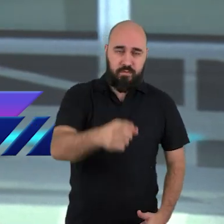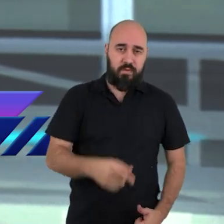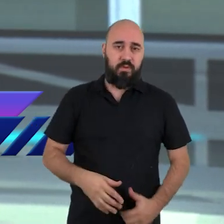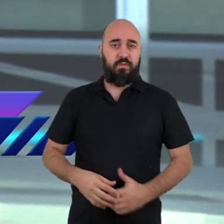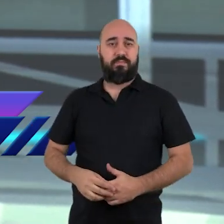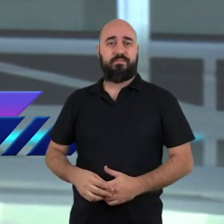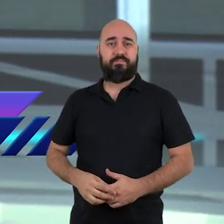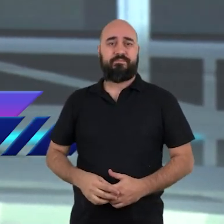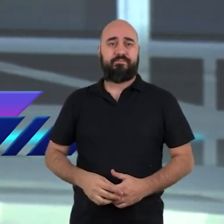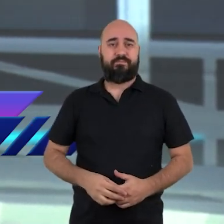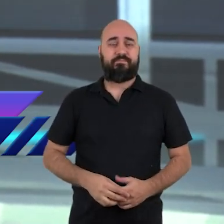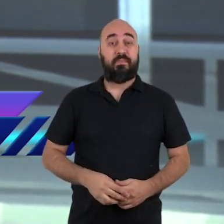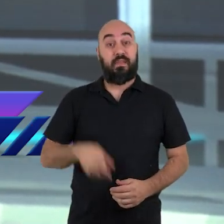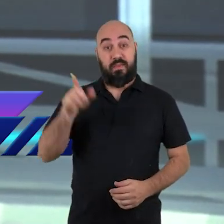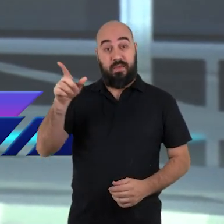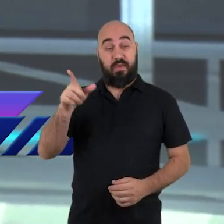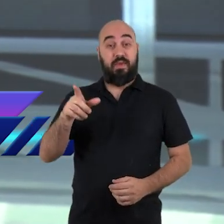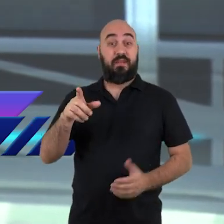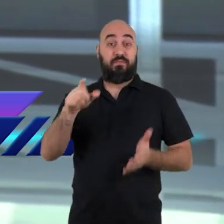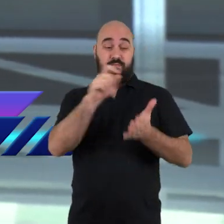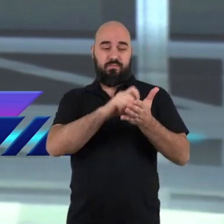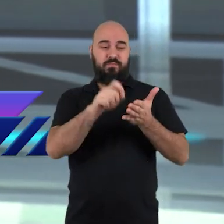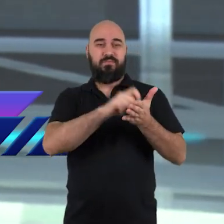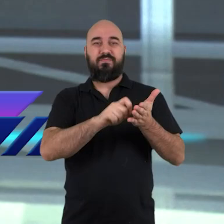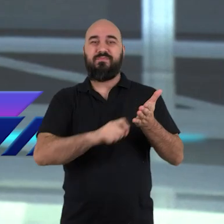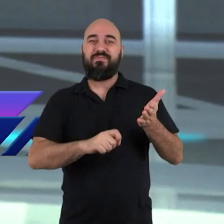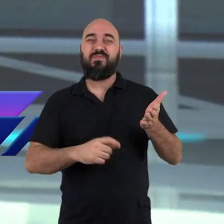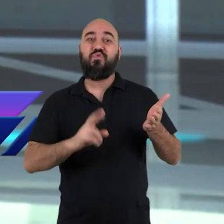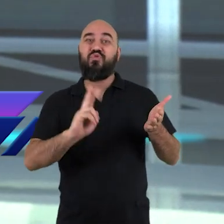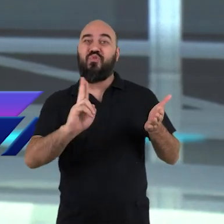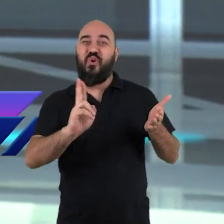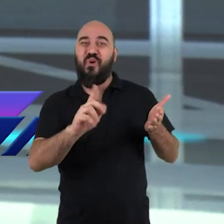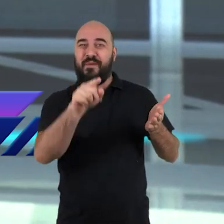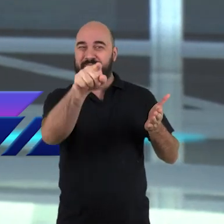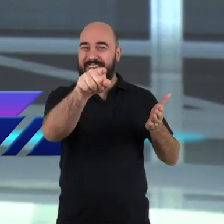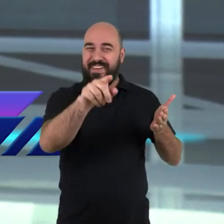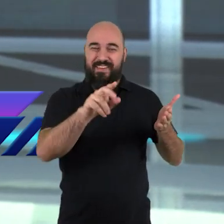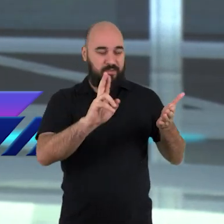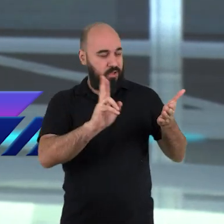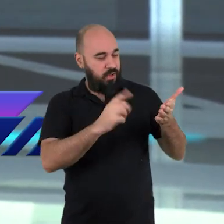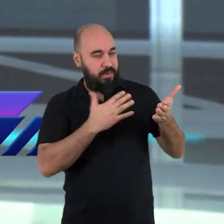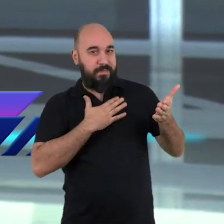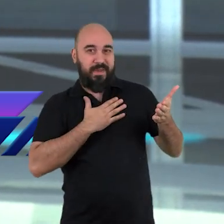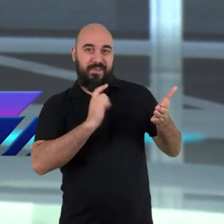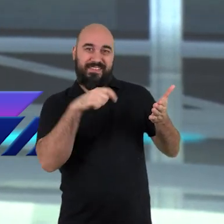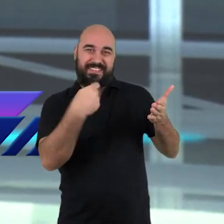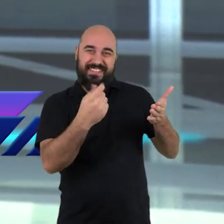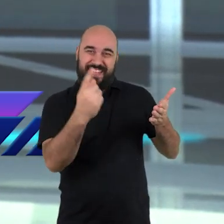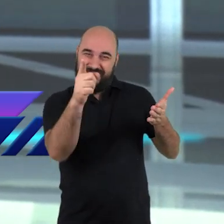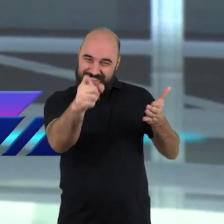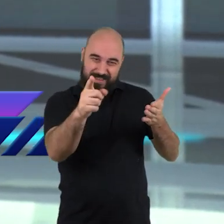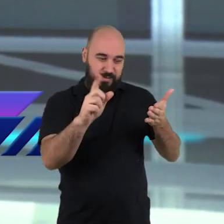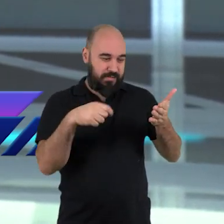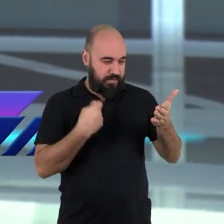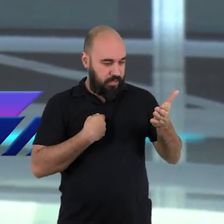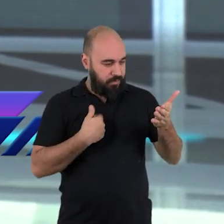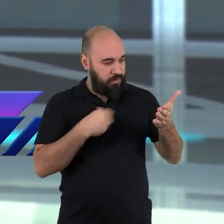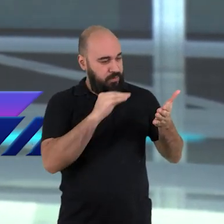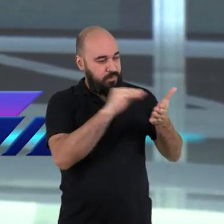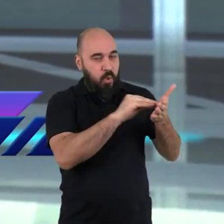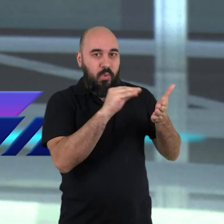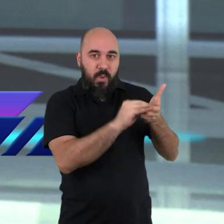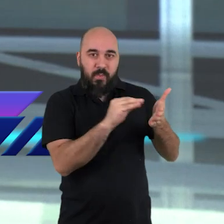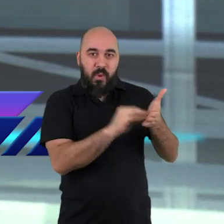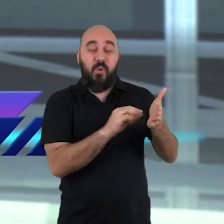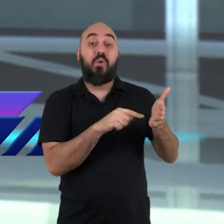E Ele escreve o nosso nome no livro da vida do Cordeiro. E o que